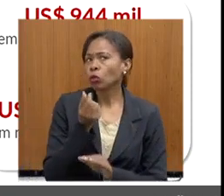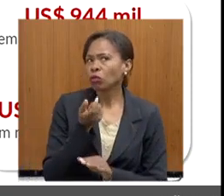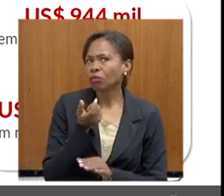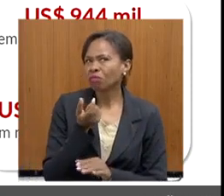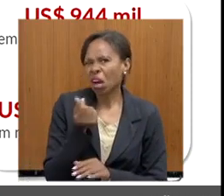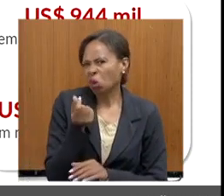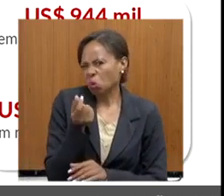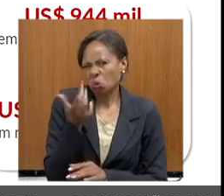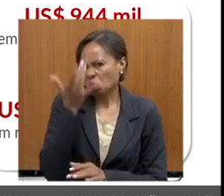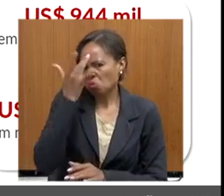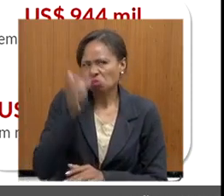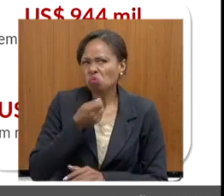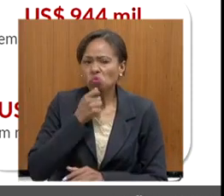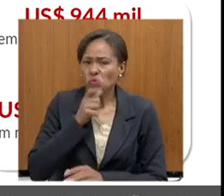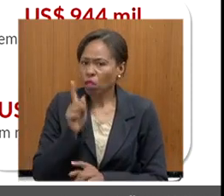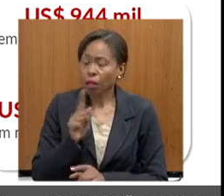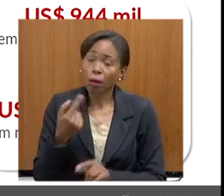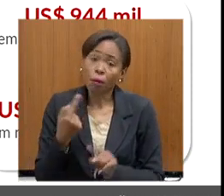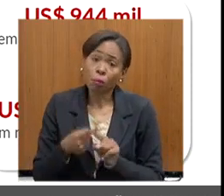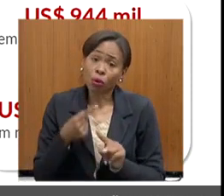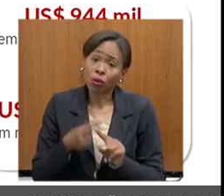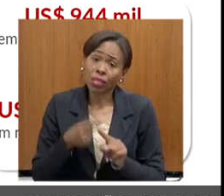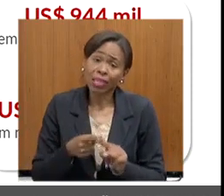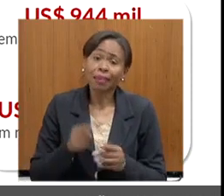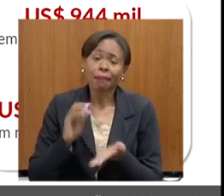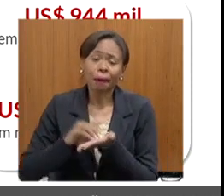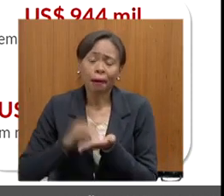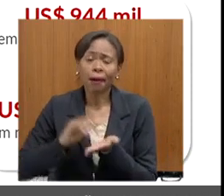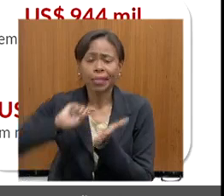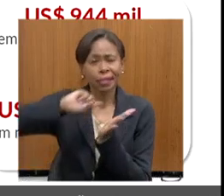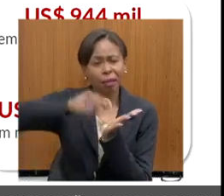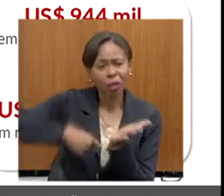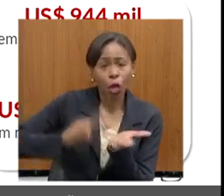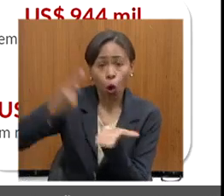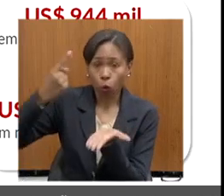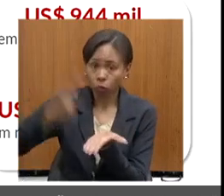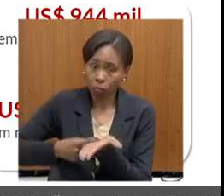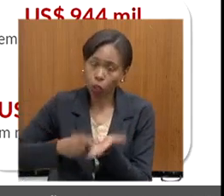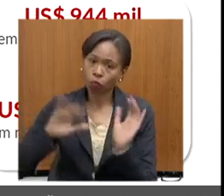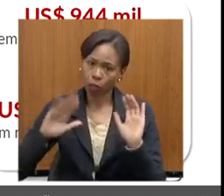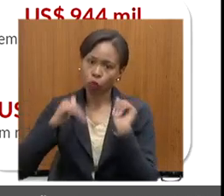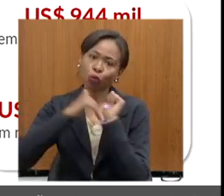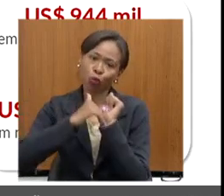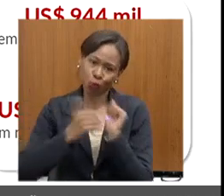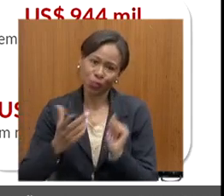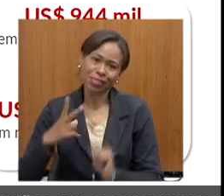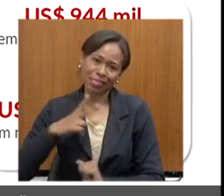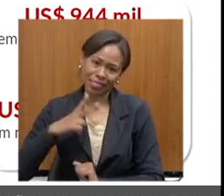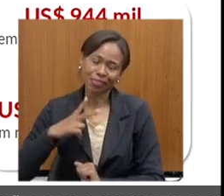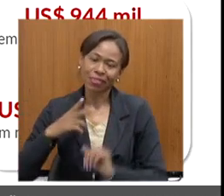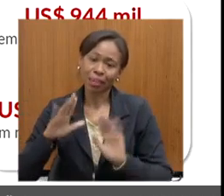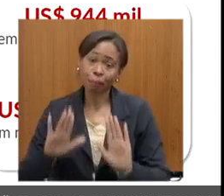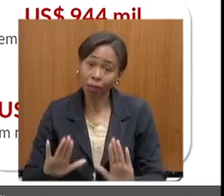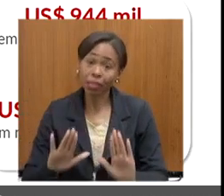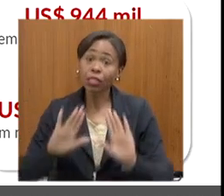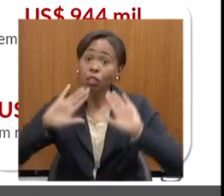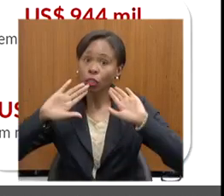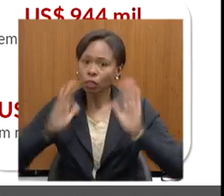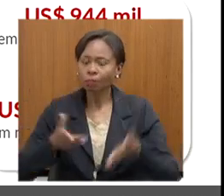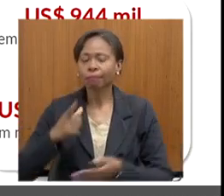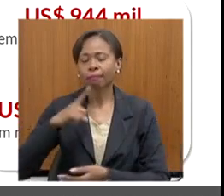muito também por questões de assinatura de acordo de confidencialidade e mas estamos com